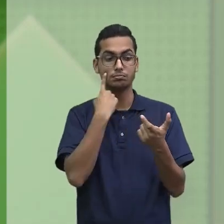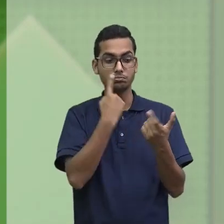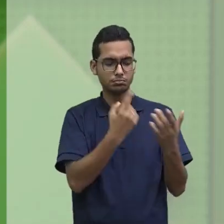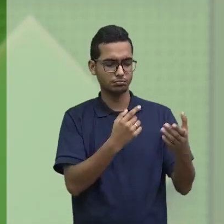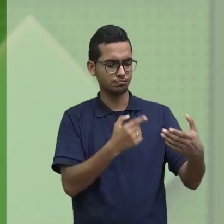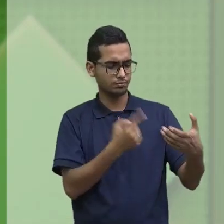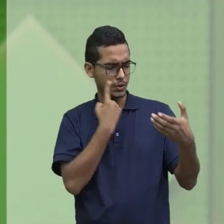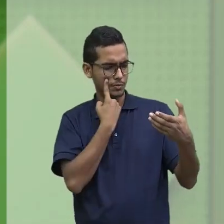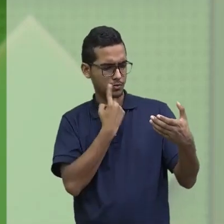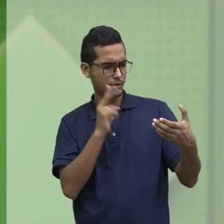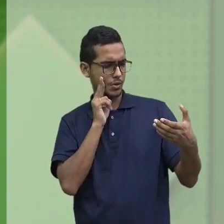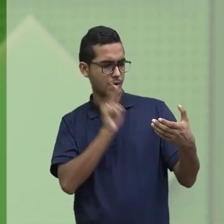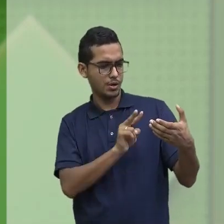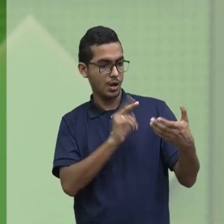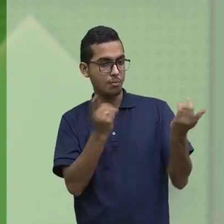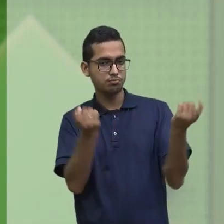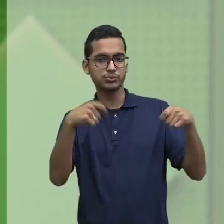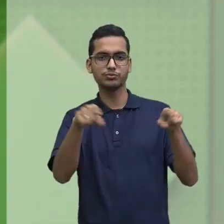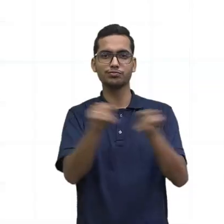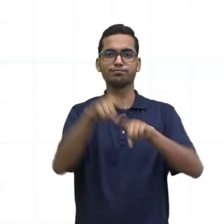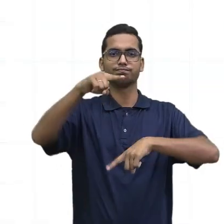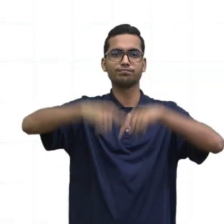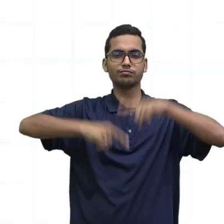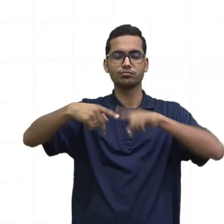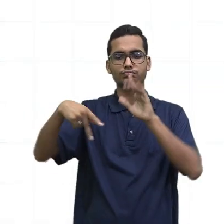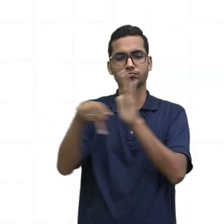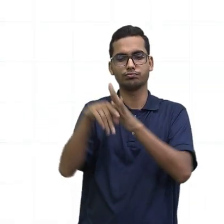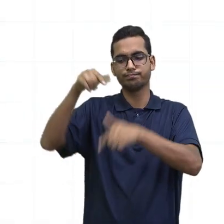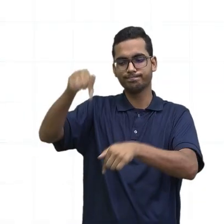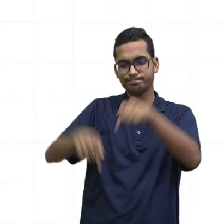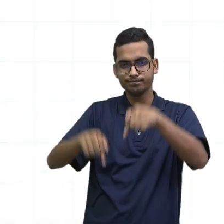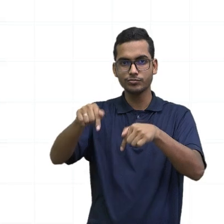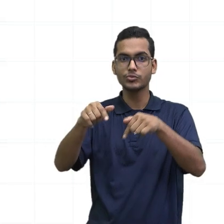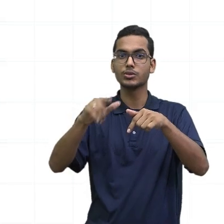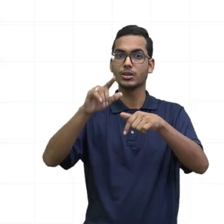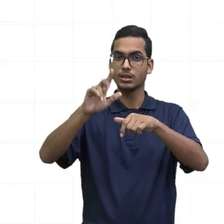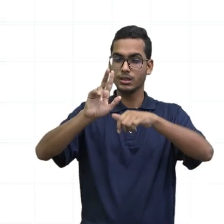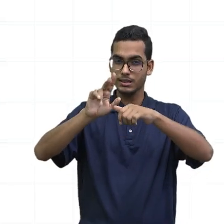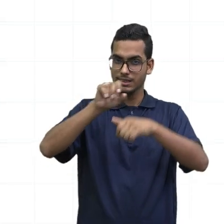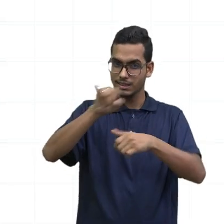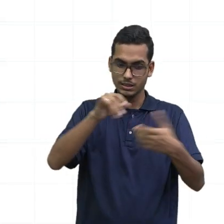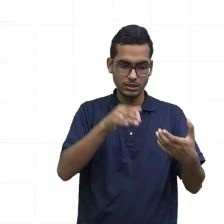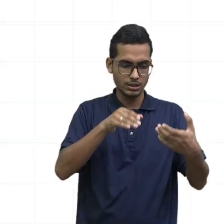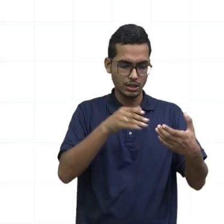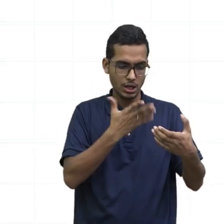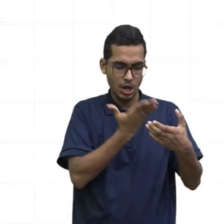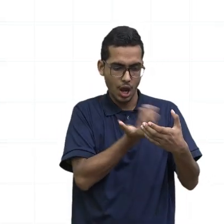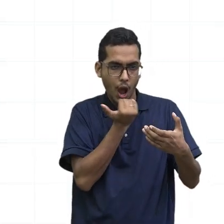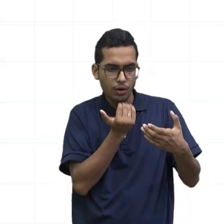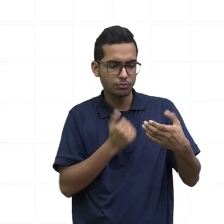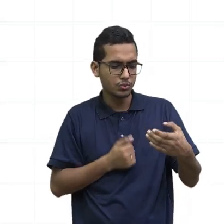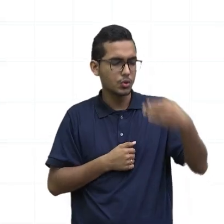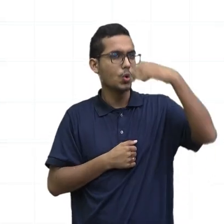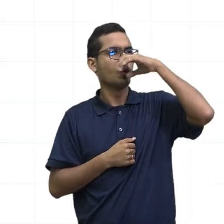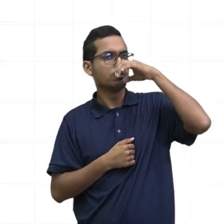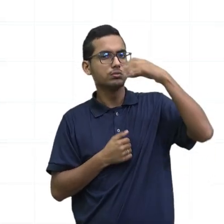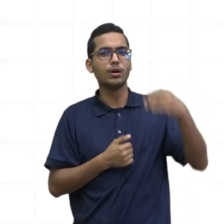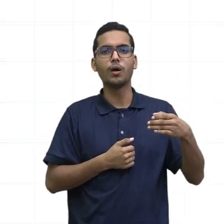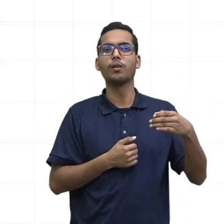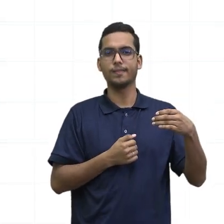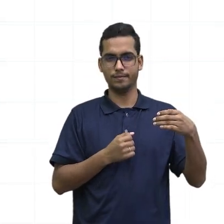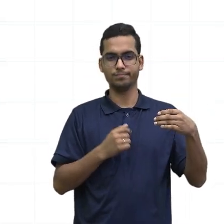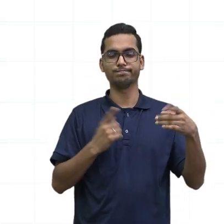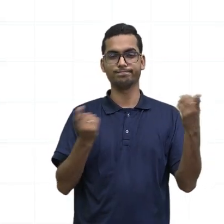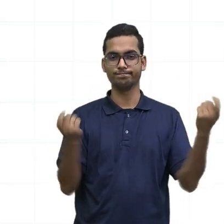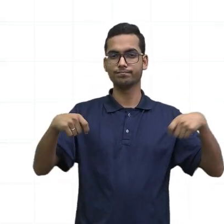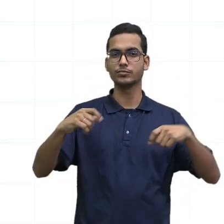danos à nossa saúde. E, por outro lado, a gente sabe, né, ou sabe-se, que sem o processamento e